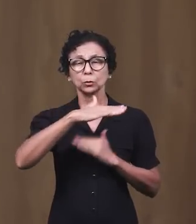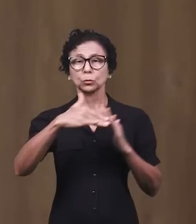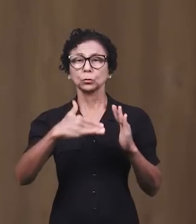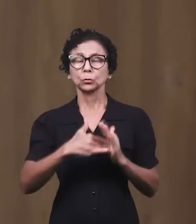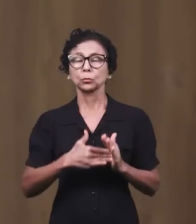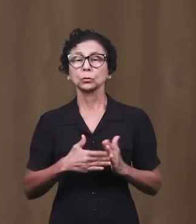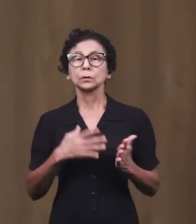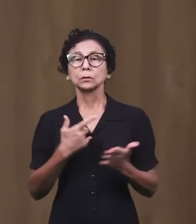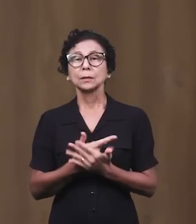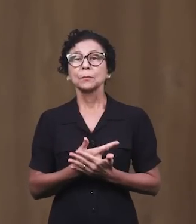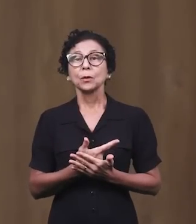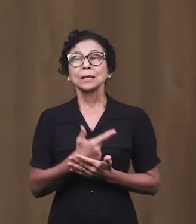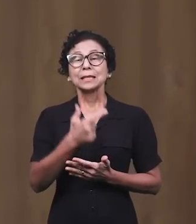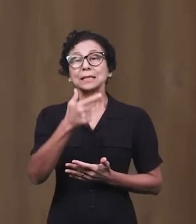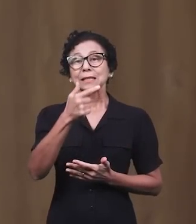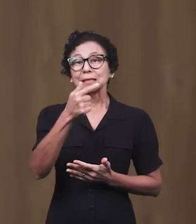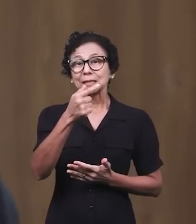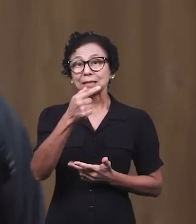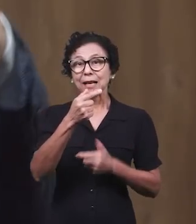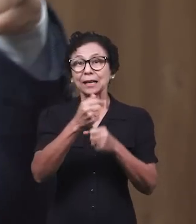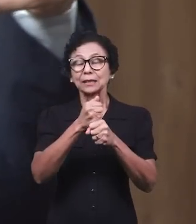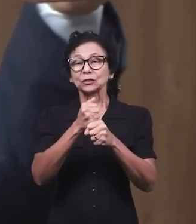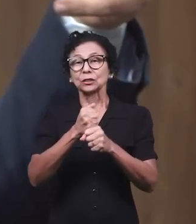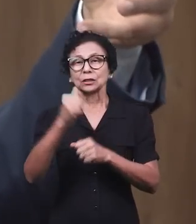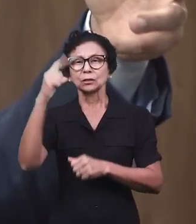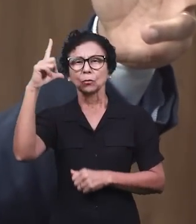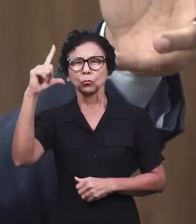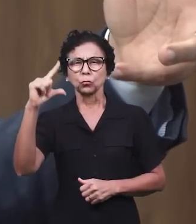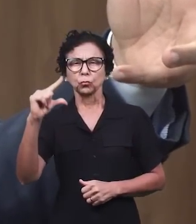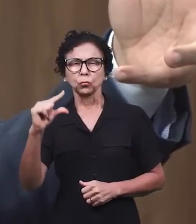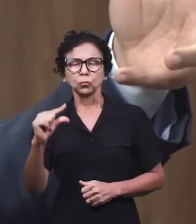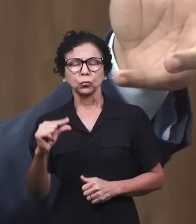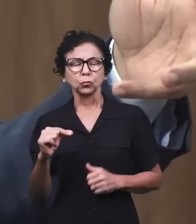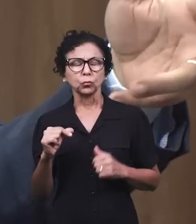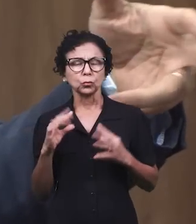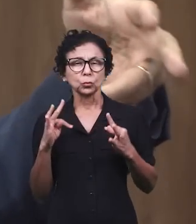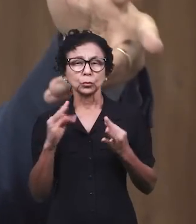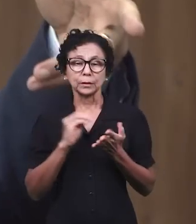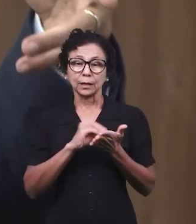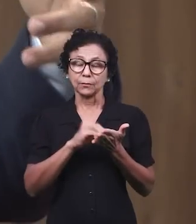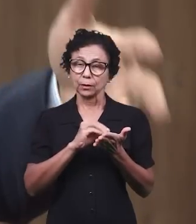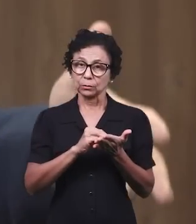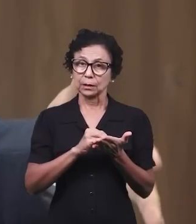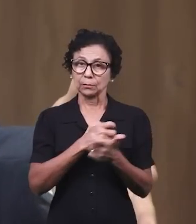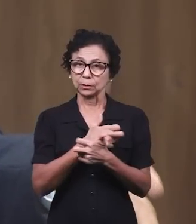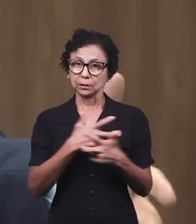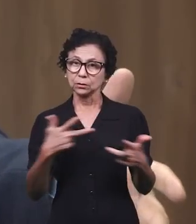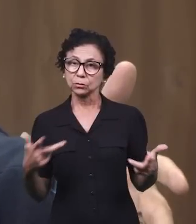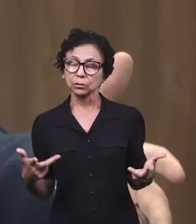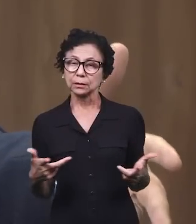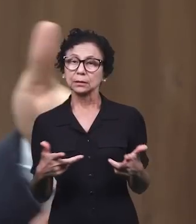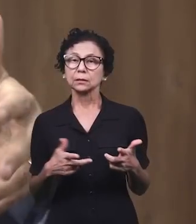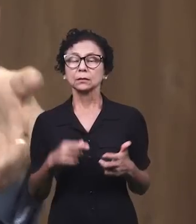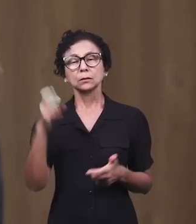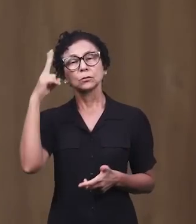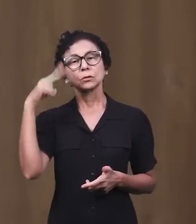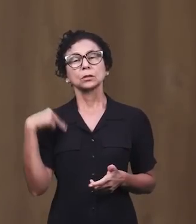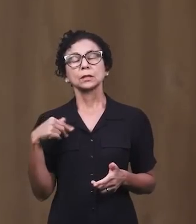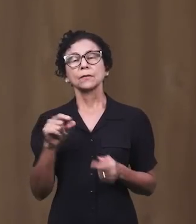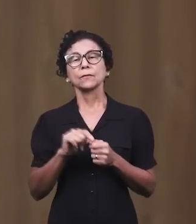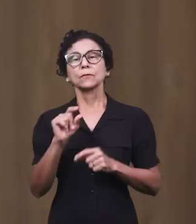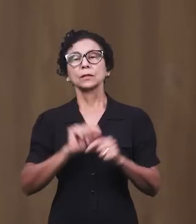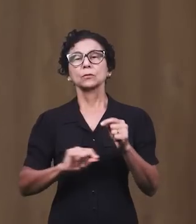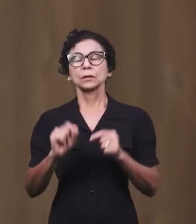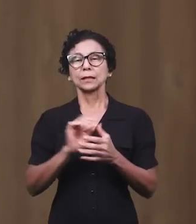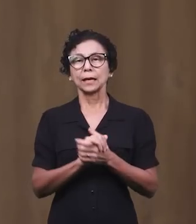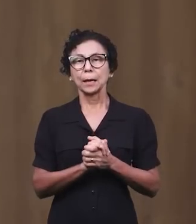fartura? Poupou, fez lá novos locais para armazenar os alimentos, e quando veio a